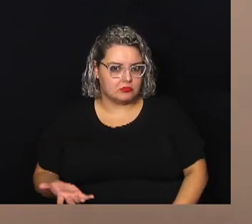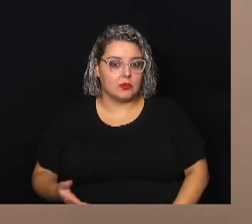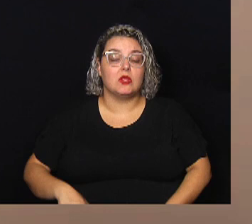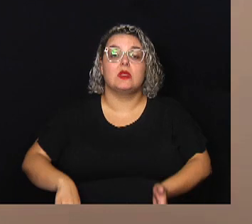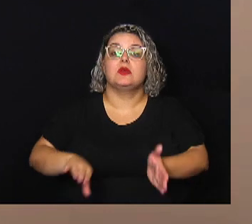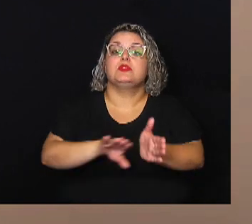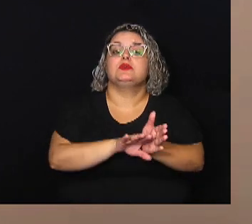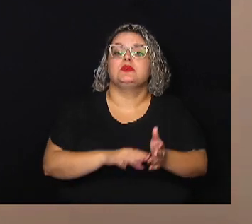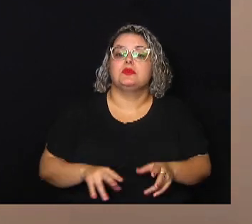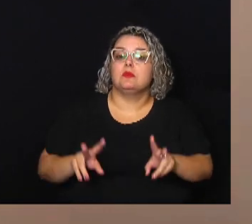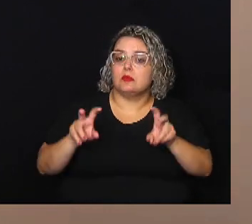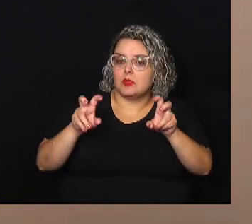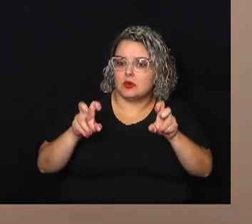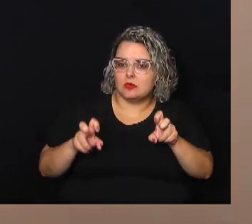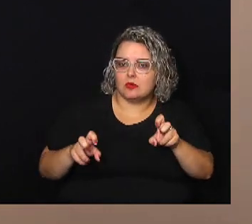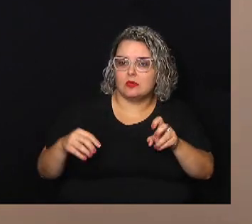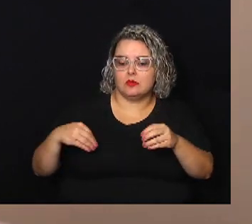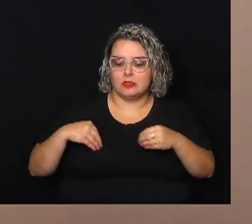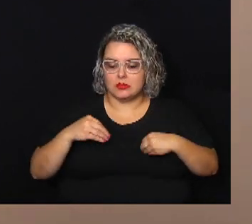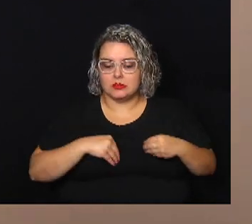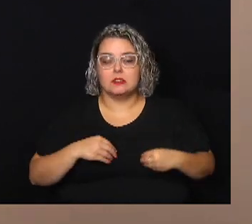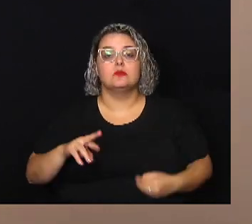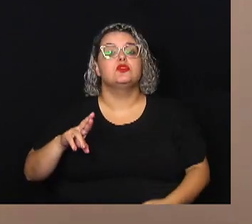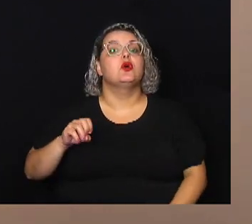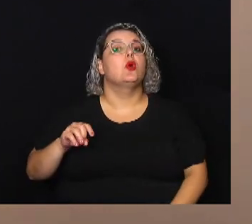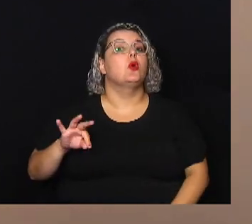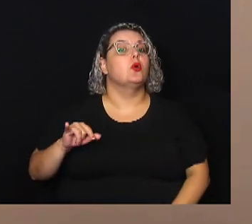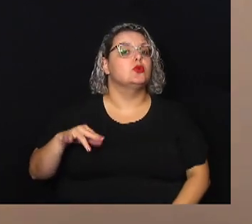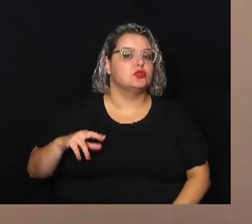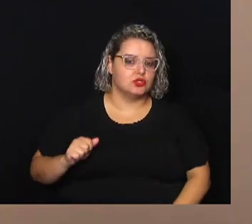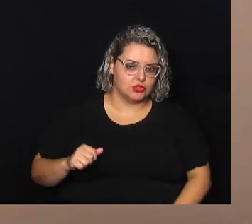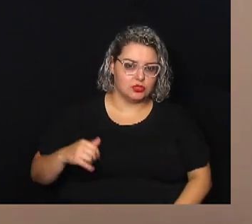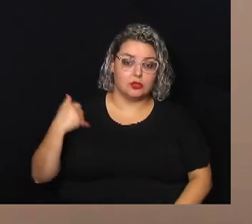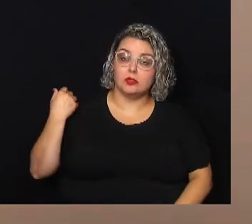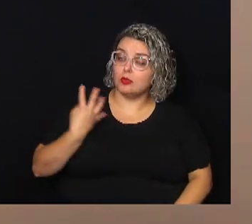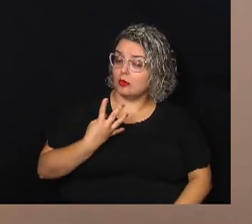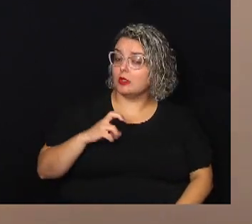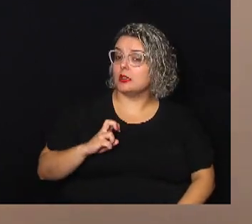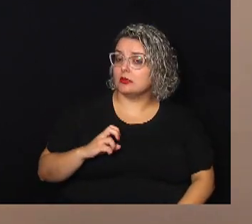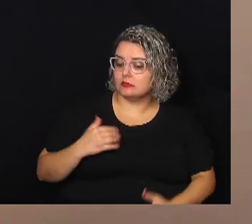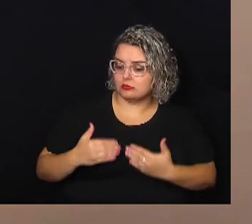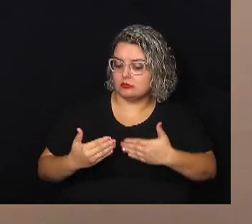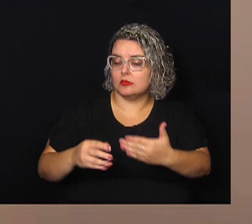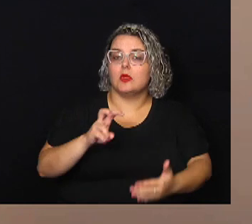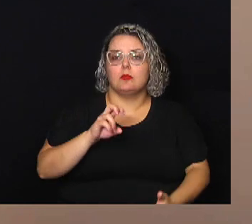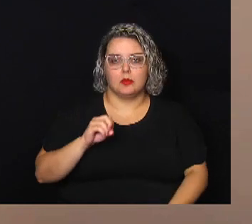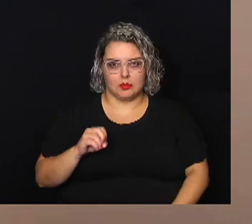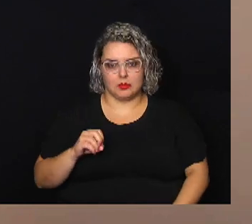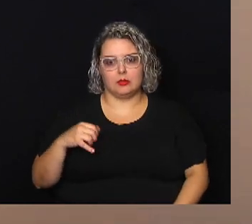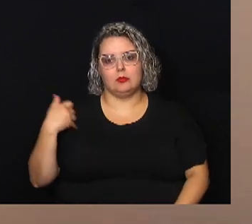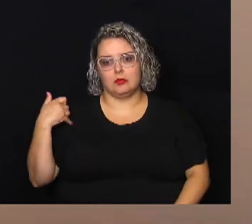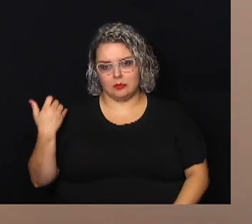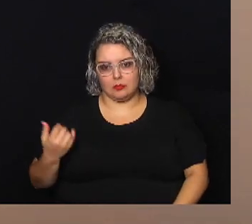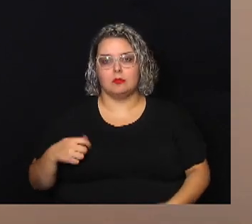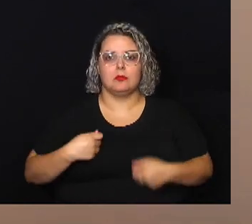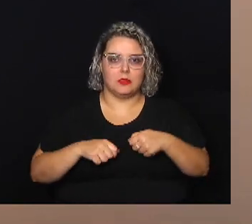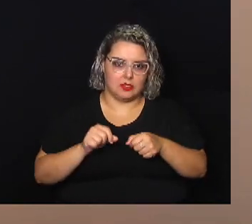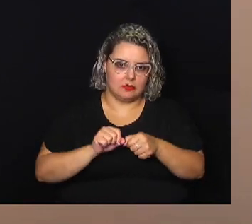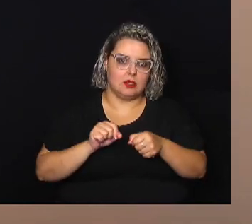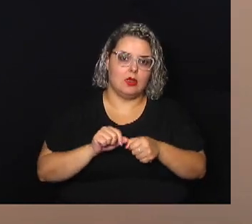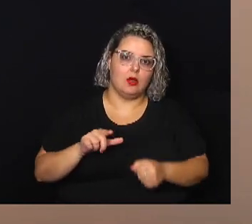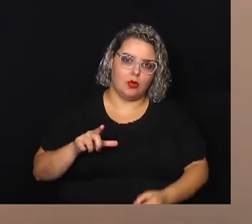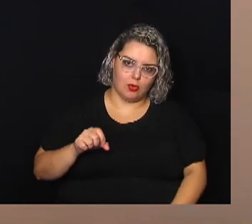aqueles famosos exames de rotina. A partir de 45, 50 anos, tem que fazer uma coluna. Uma outra